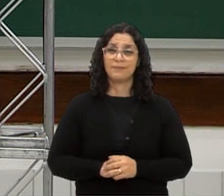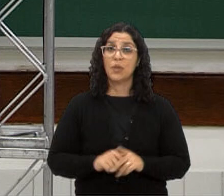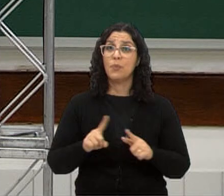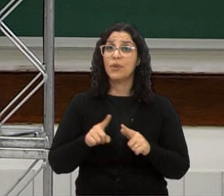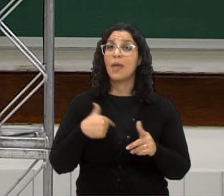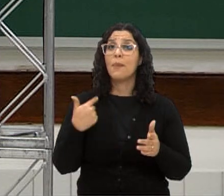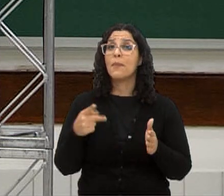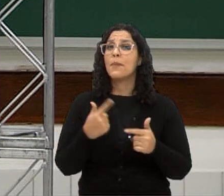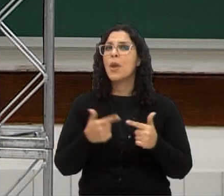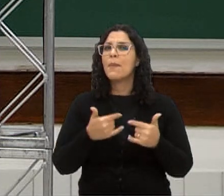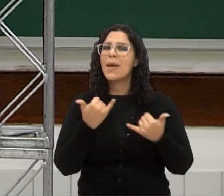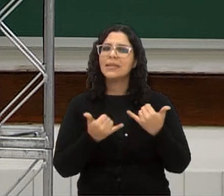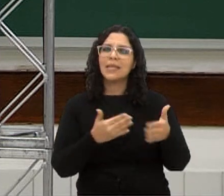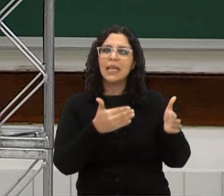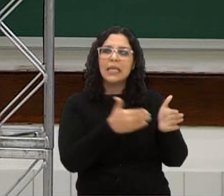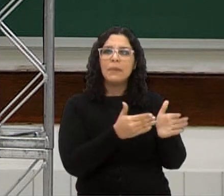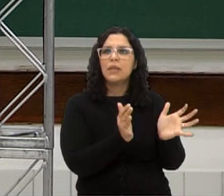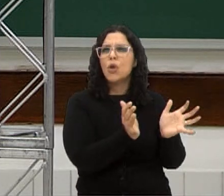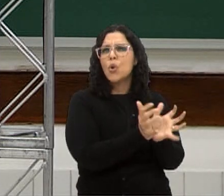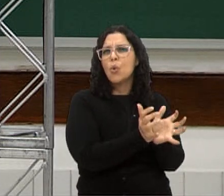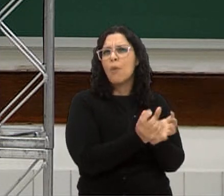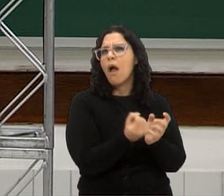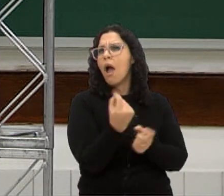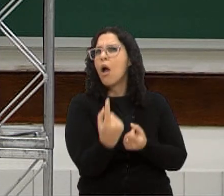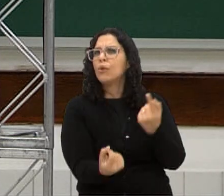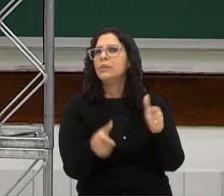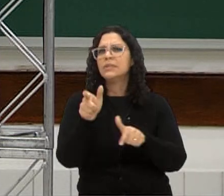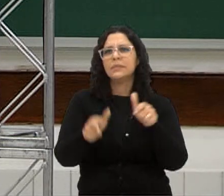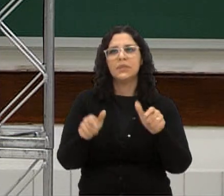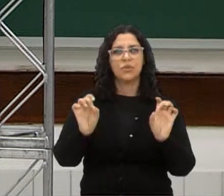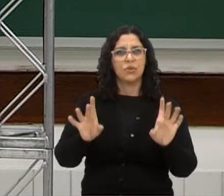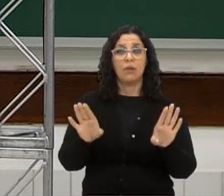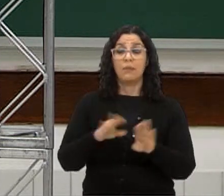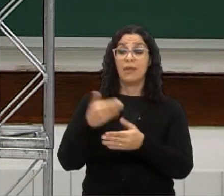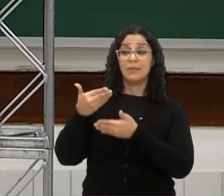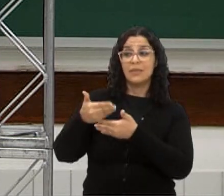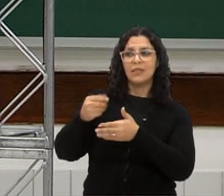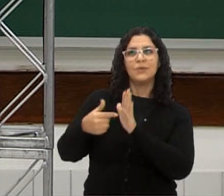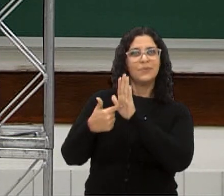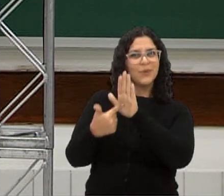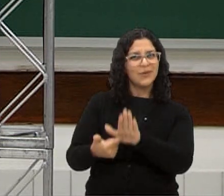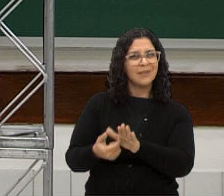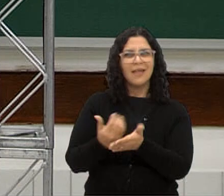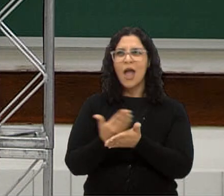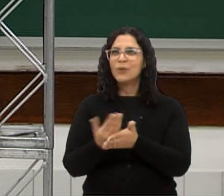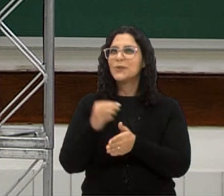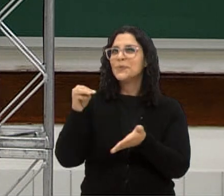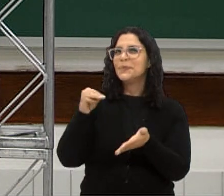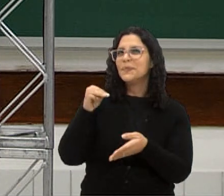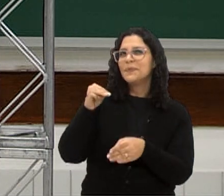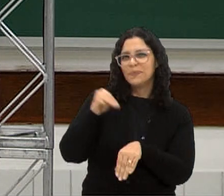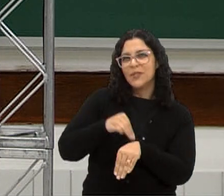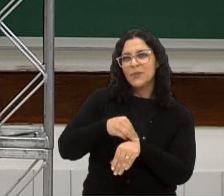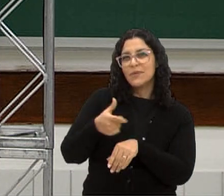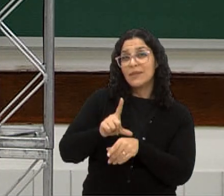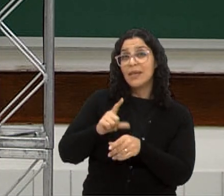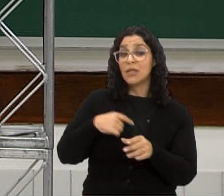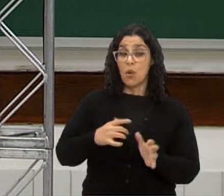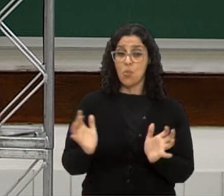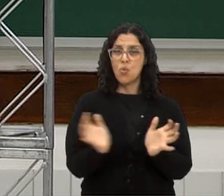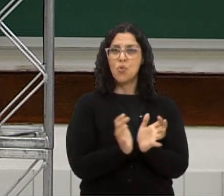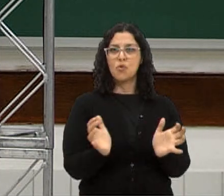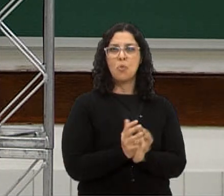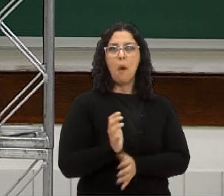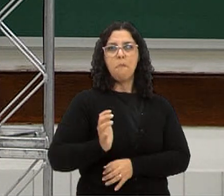era algo muito mais limitado. Como eu disse alguns slides atrás, alguns minutos atrás, das